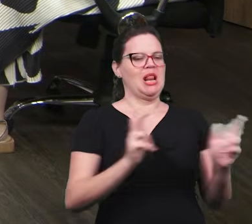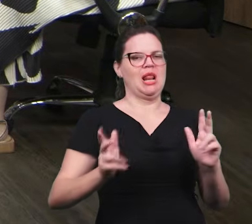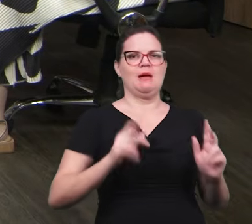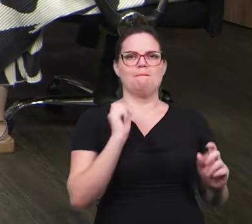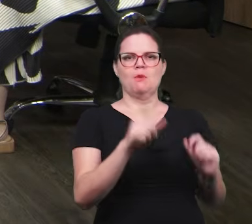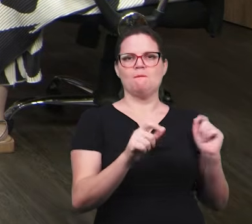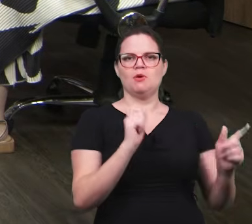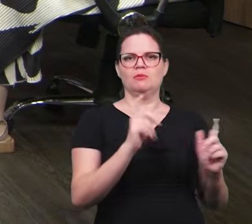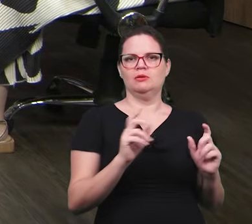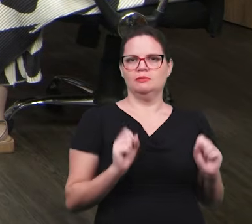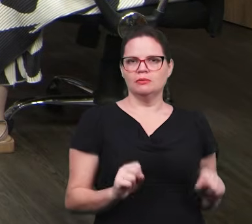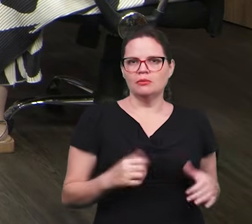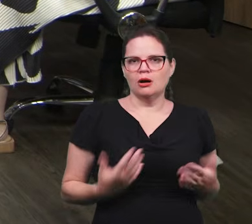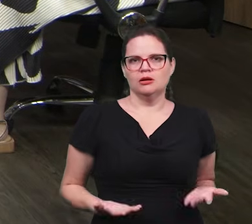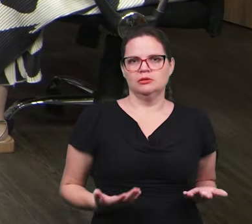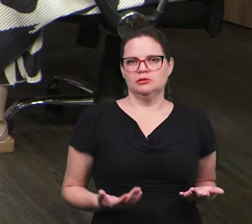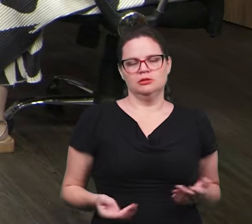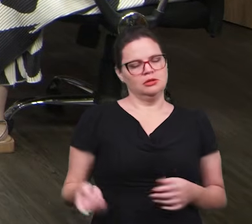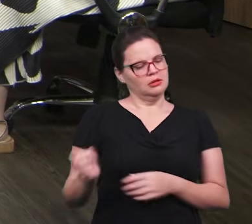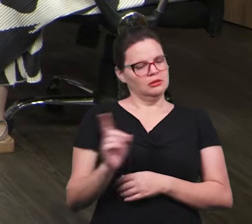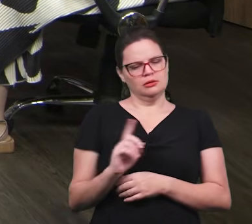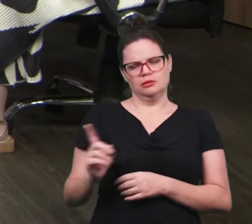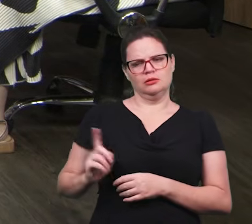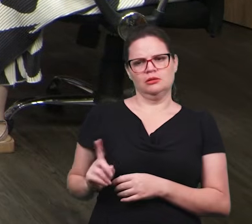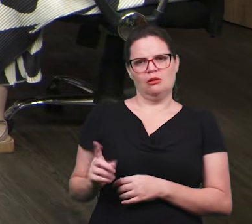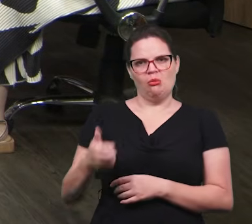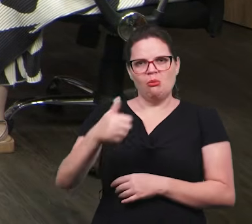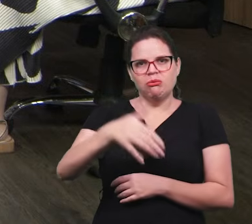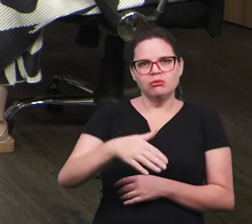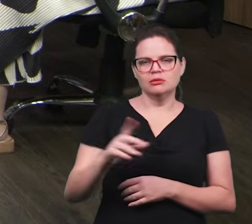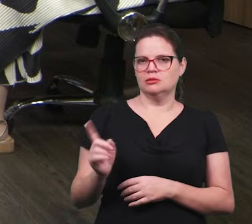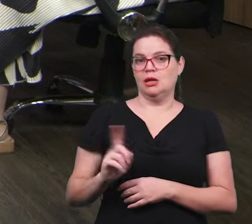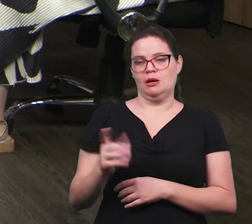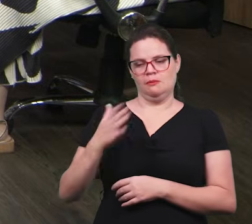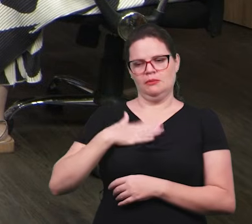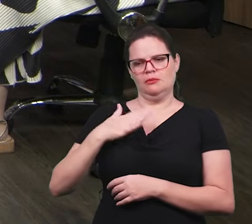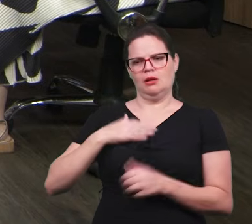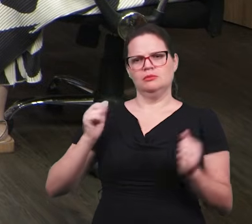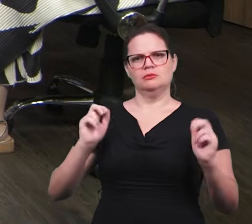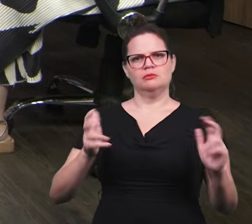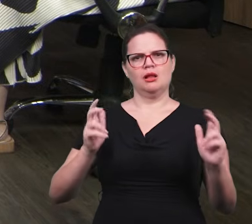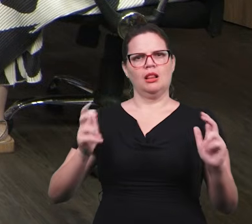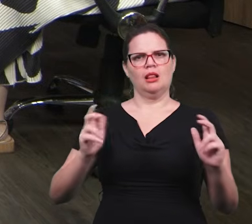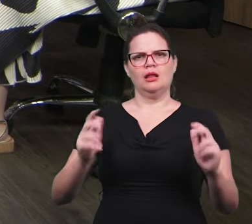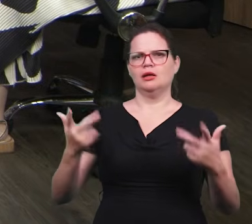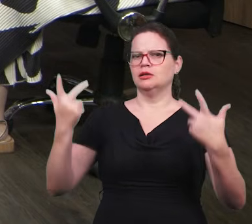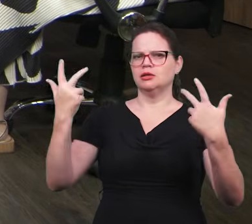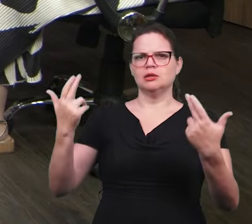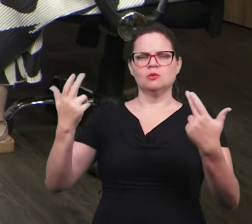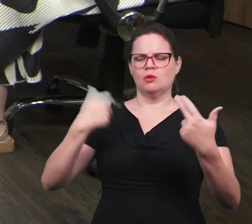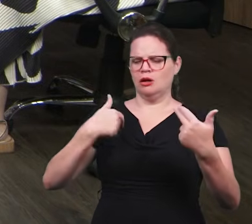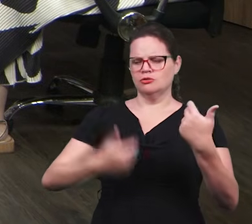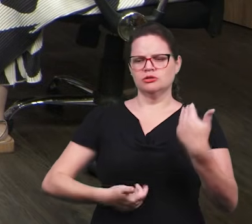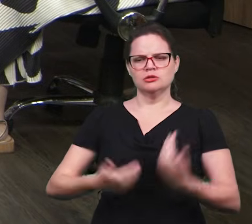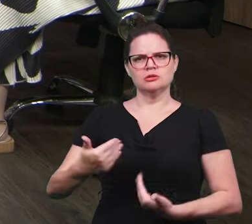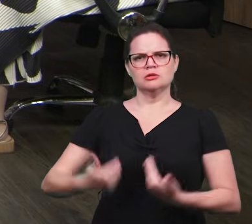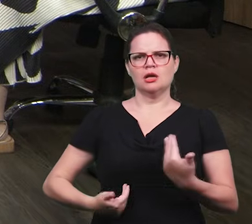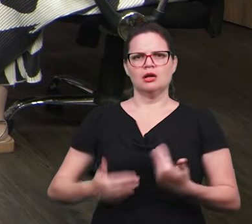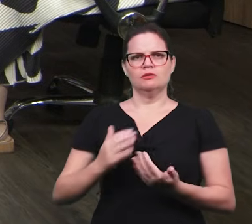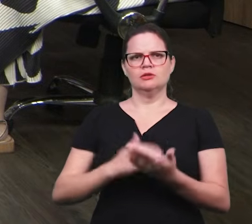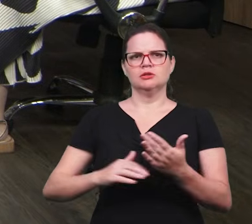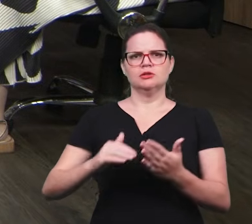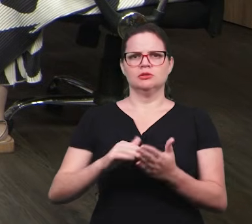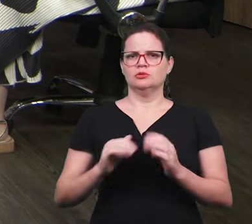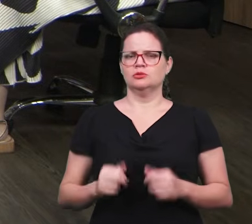expressões chulas. Não. Eu vou usar o linguajar do céu todo o tempo. Em todo o tempo sejam alvos as